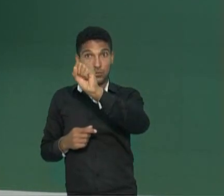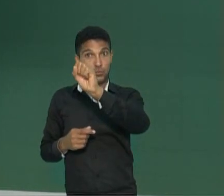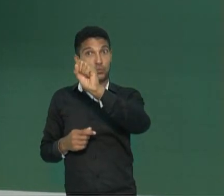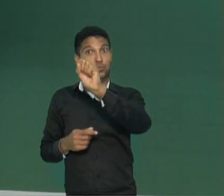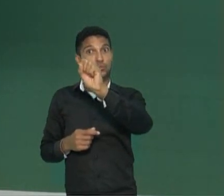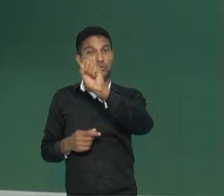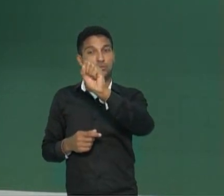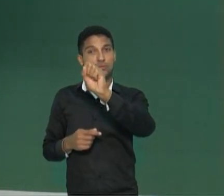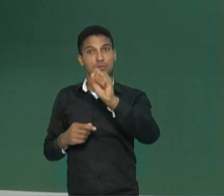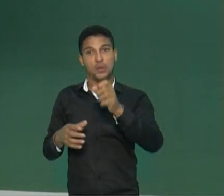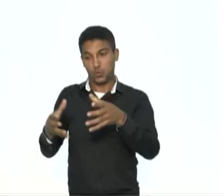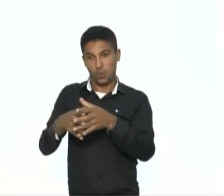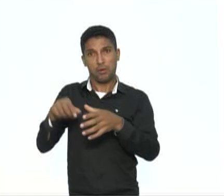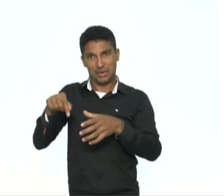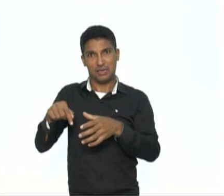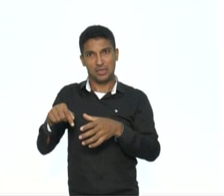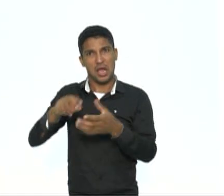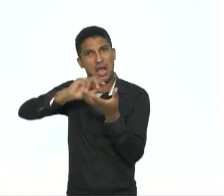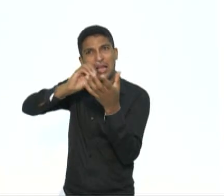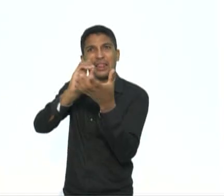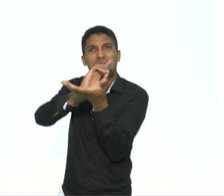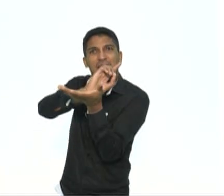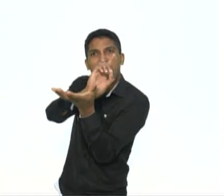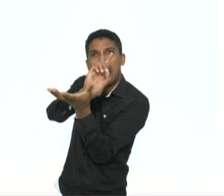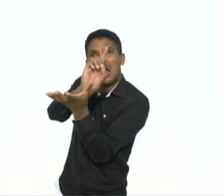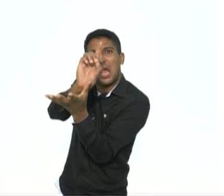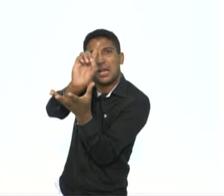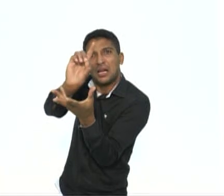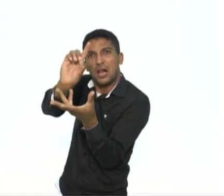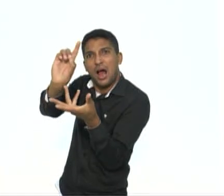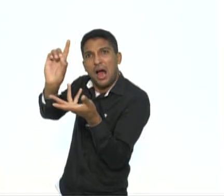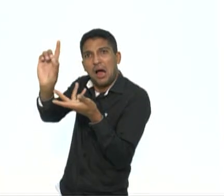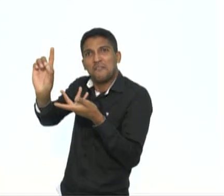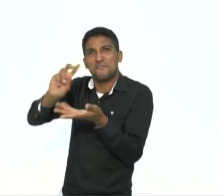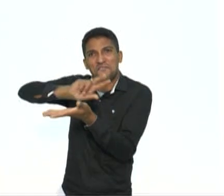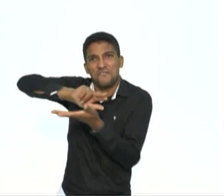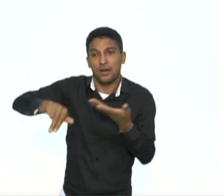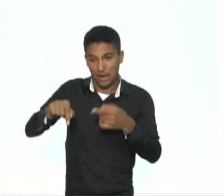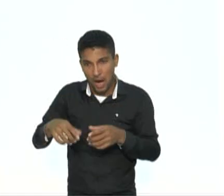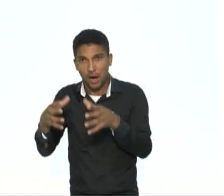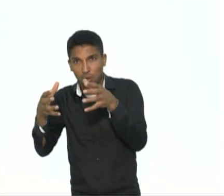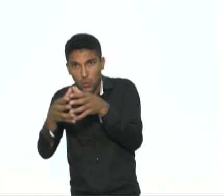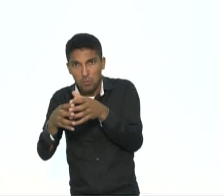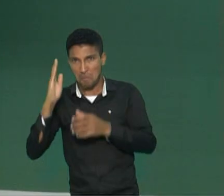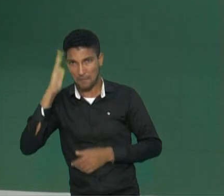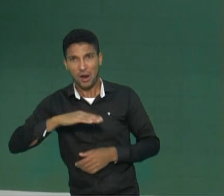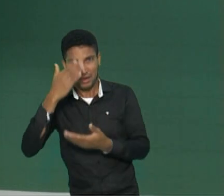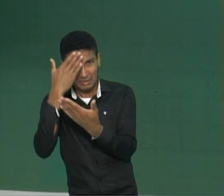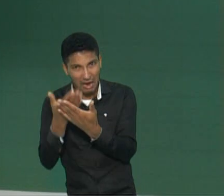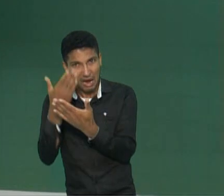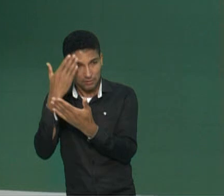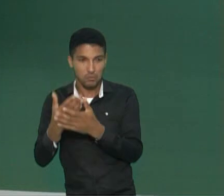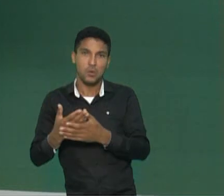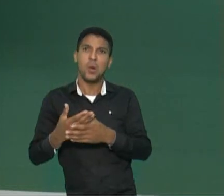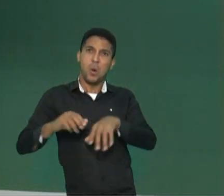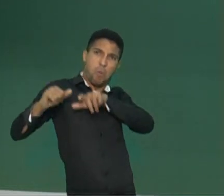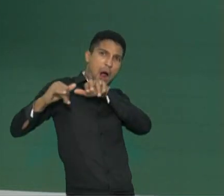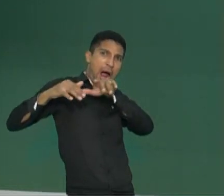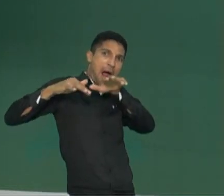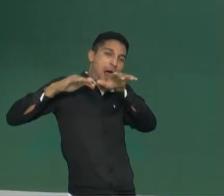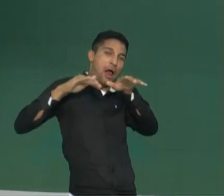gente falou de Clovis. Reino Franco. O primeiro rei foi Clovis, neto de Meroveu, que era do Império Merovingio,